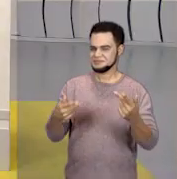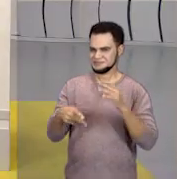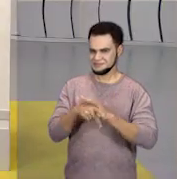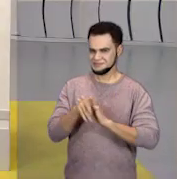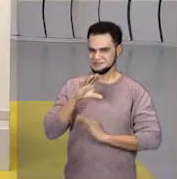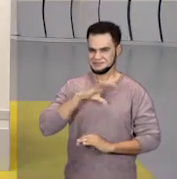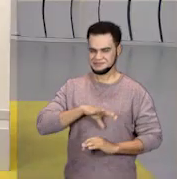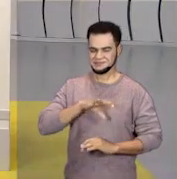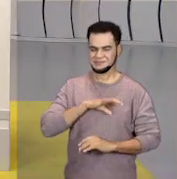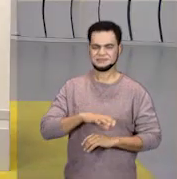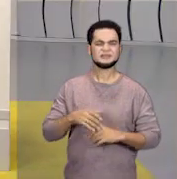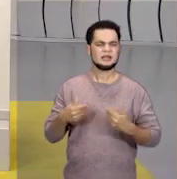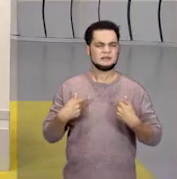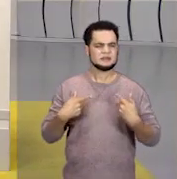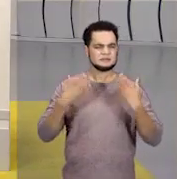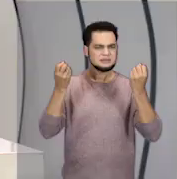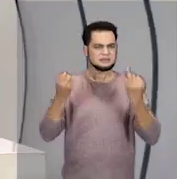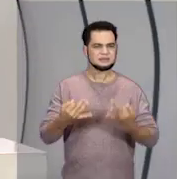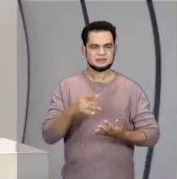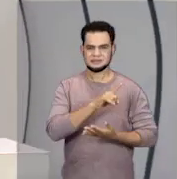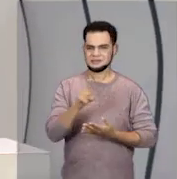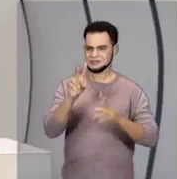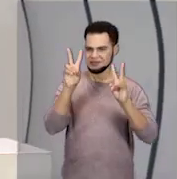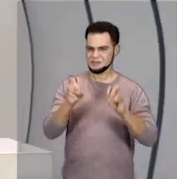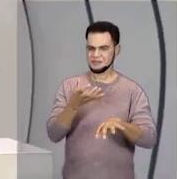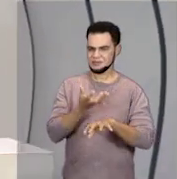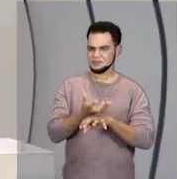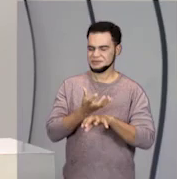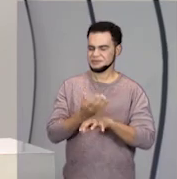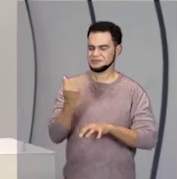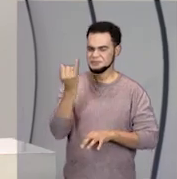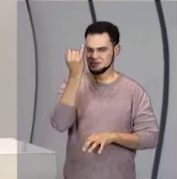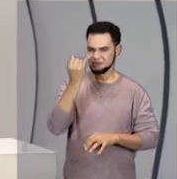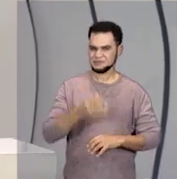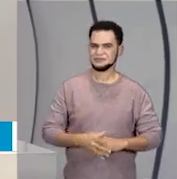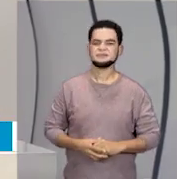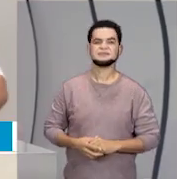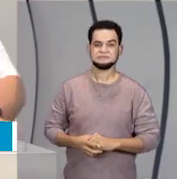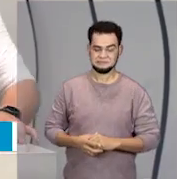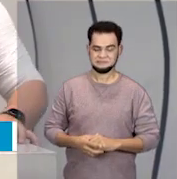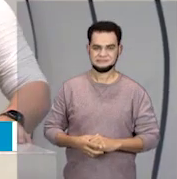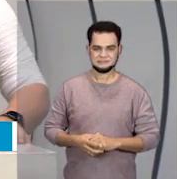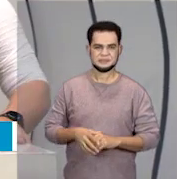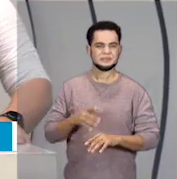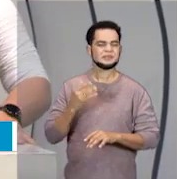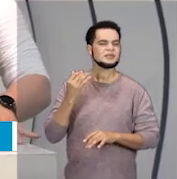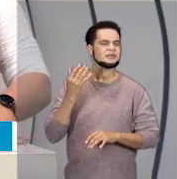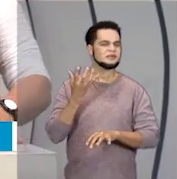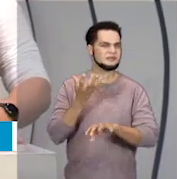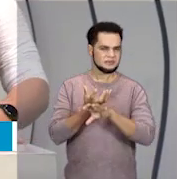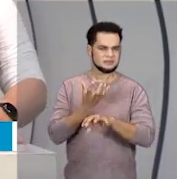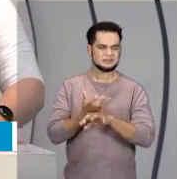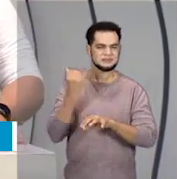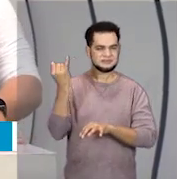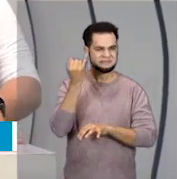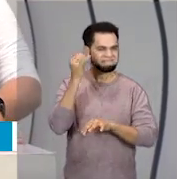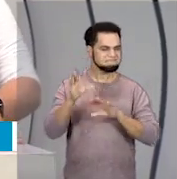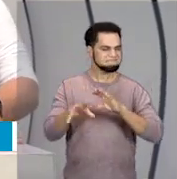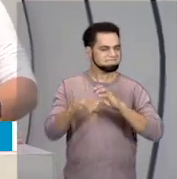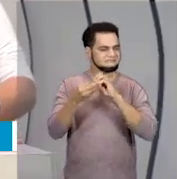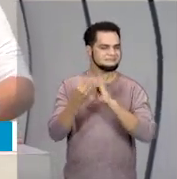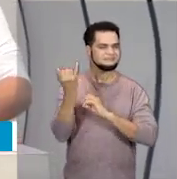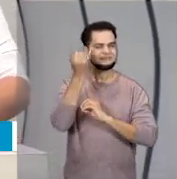portuguesa, eu vou falar com vocês de um conteúdo muito importante. Um conteúdo fundamental, principalmente